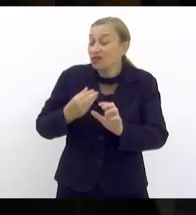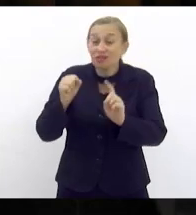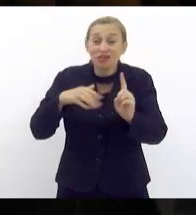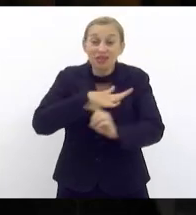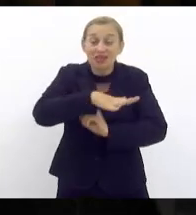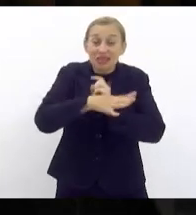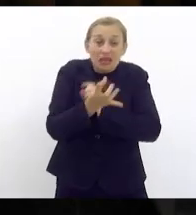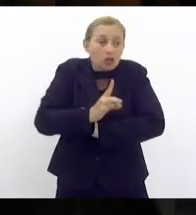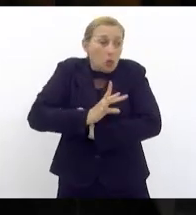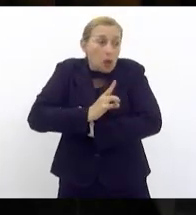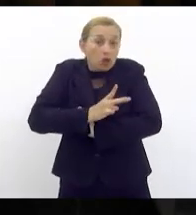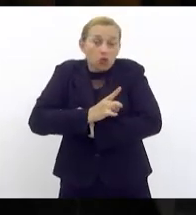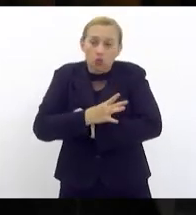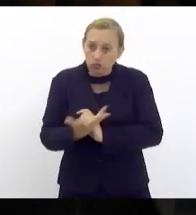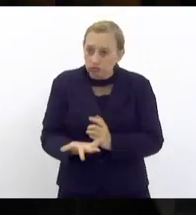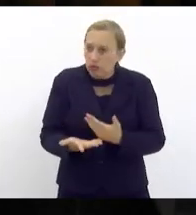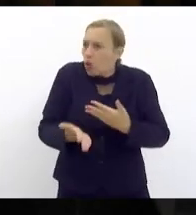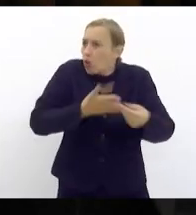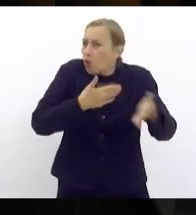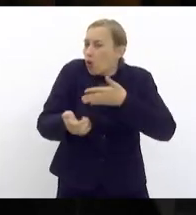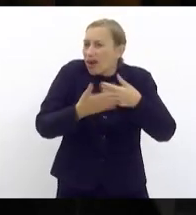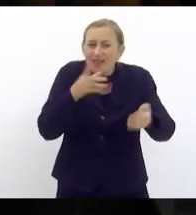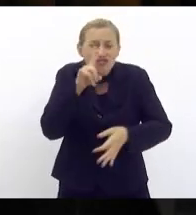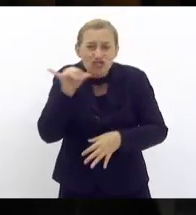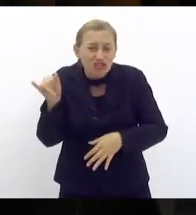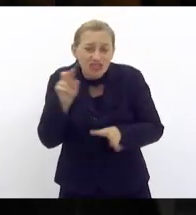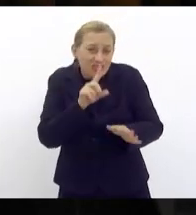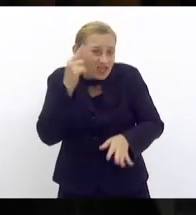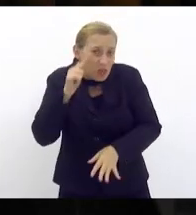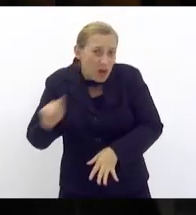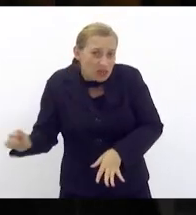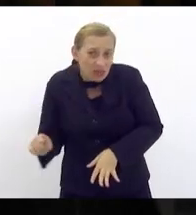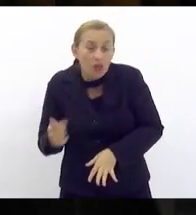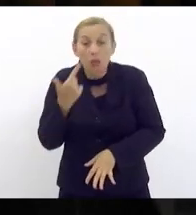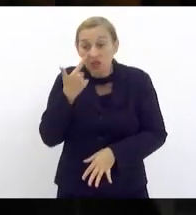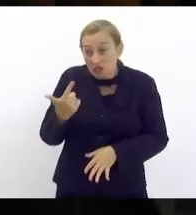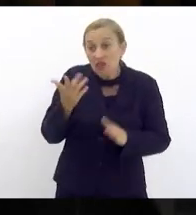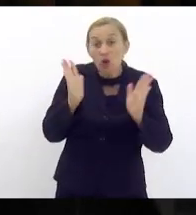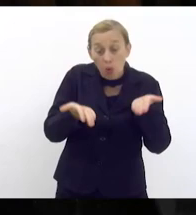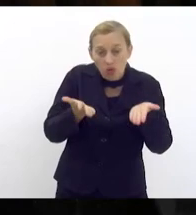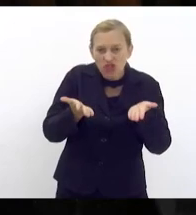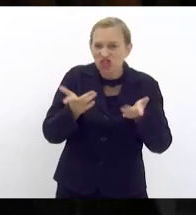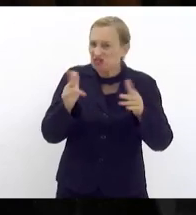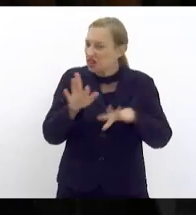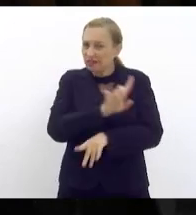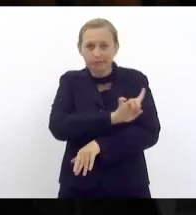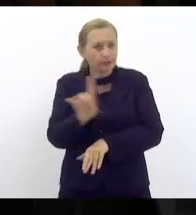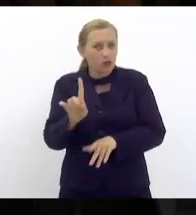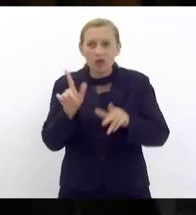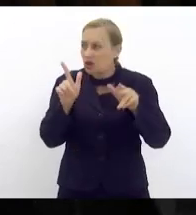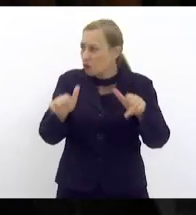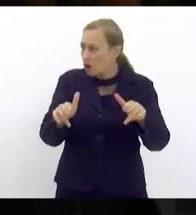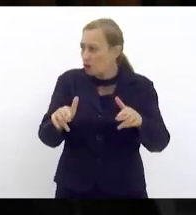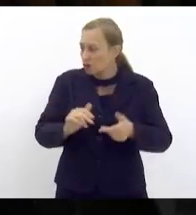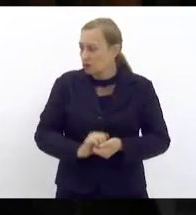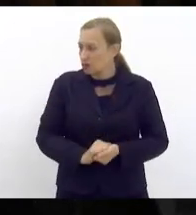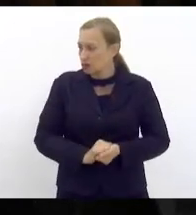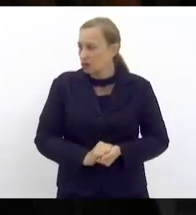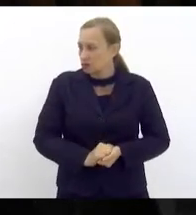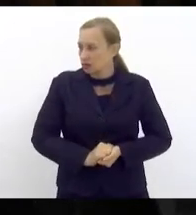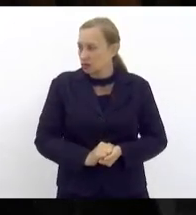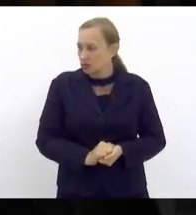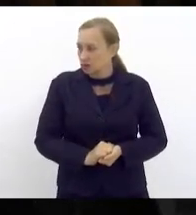Sociedade do Medo em qualquer dia da semana pode ver hoje que não vai ser diferente então é necessário